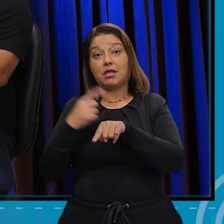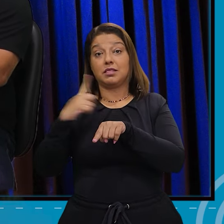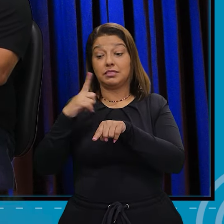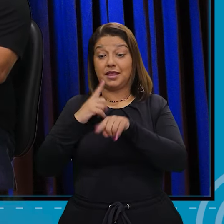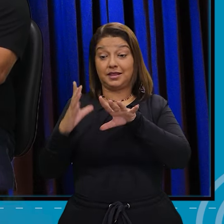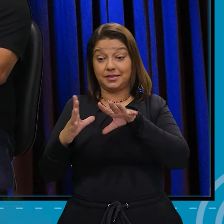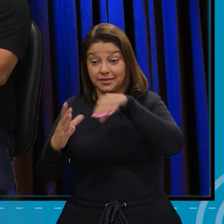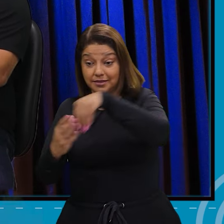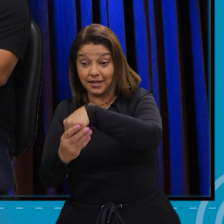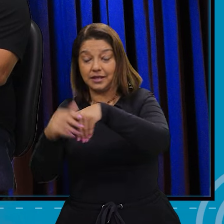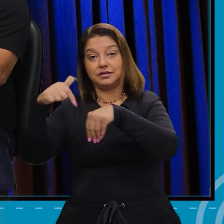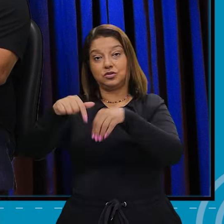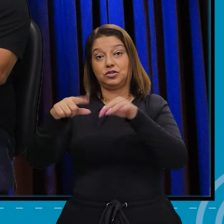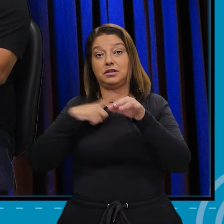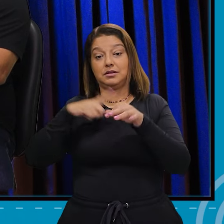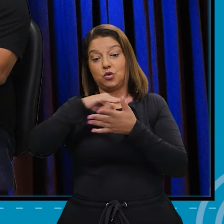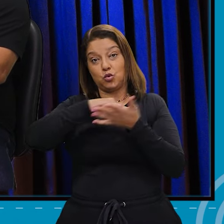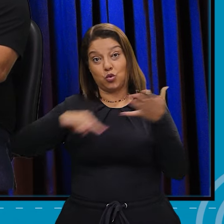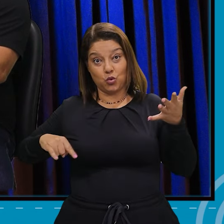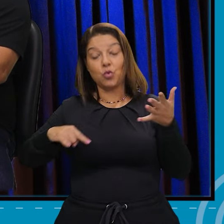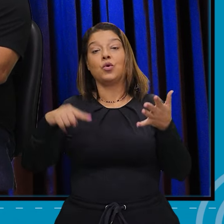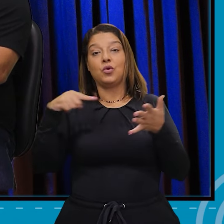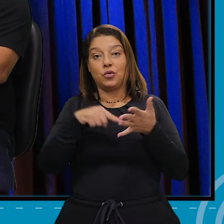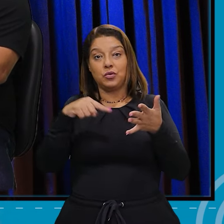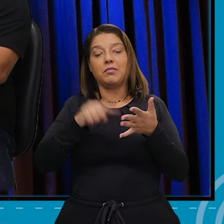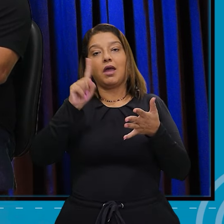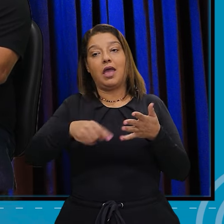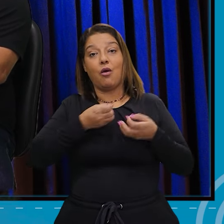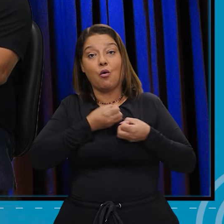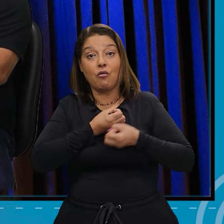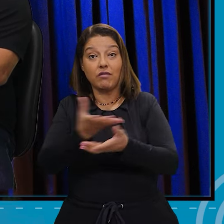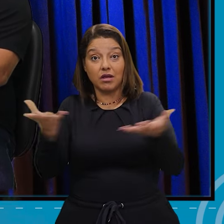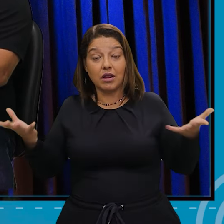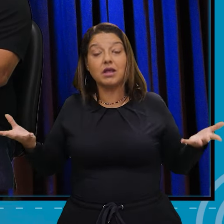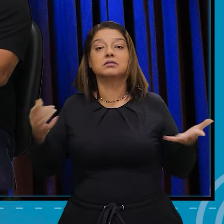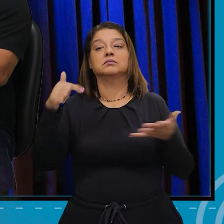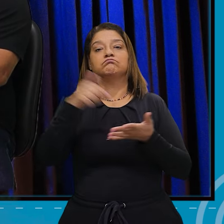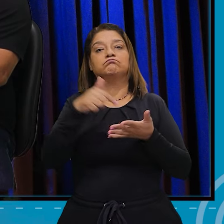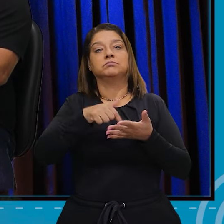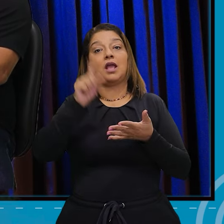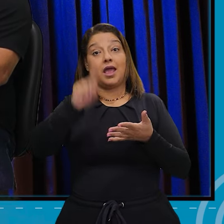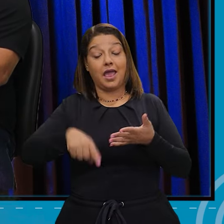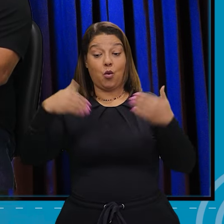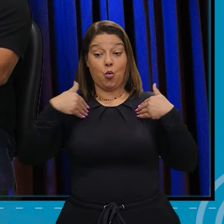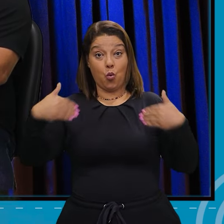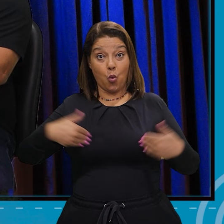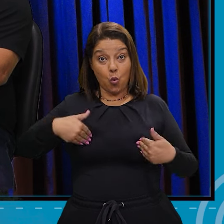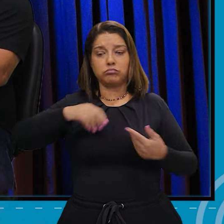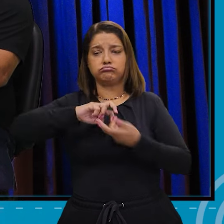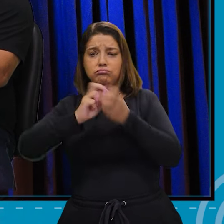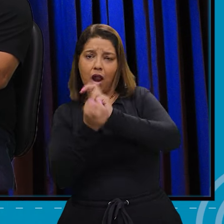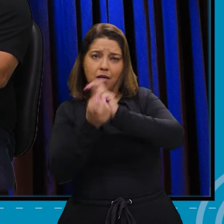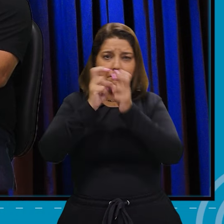luta dentro do DCGO é oferecer um elemento da cultura corporal em seu